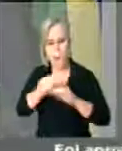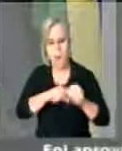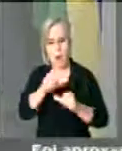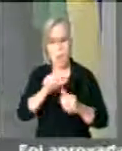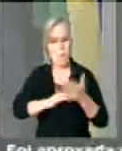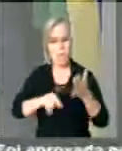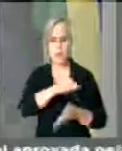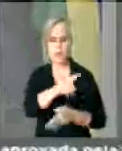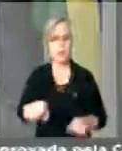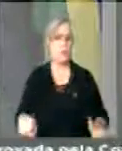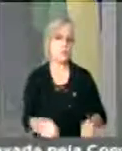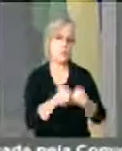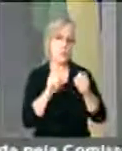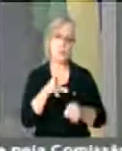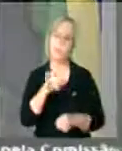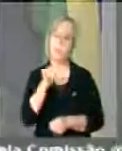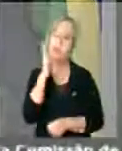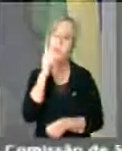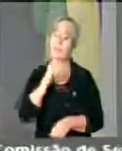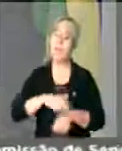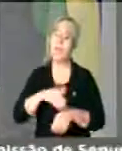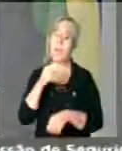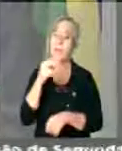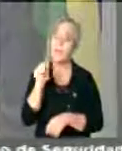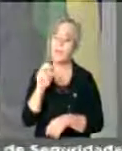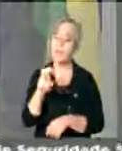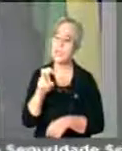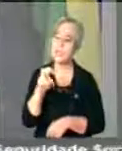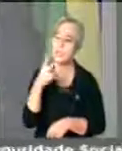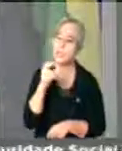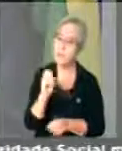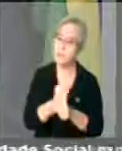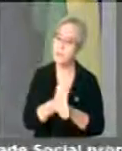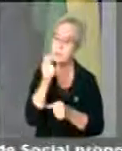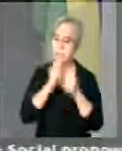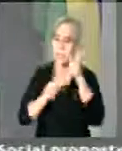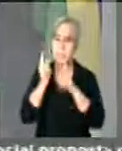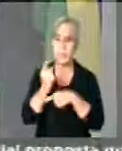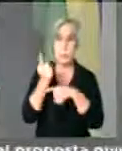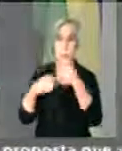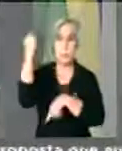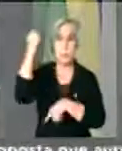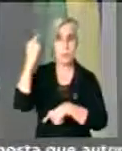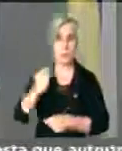que vai levar mais de 15, 20 anos para recuperar o que foi perdido.